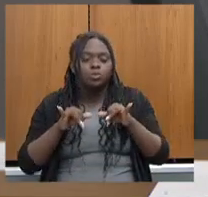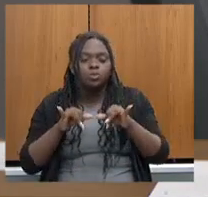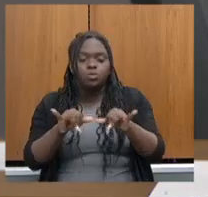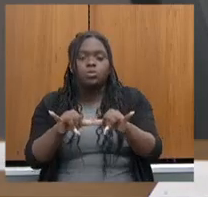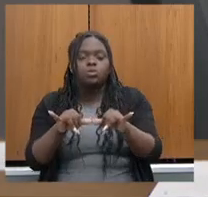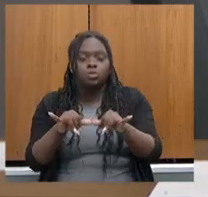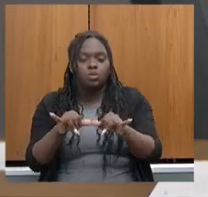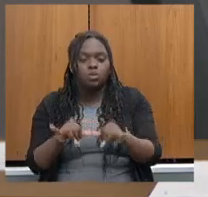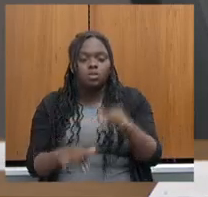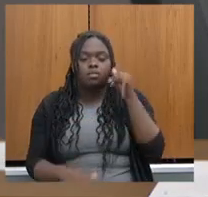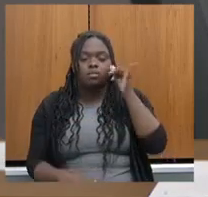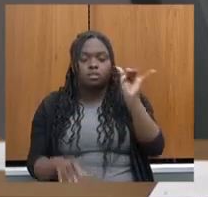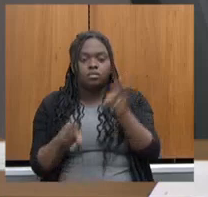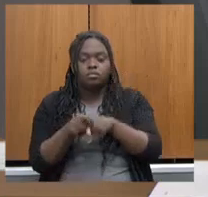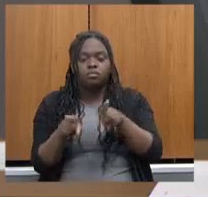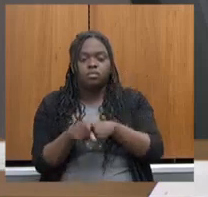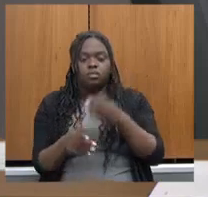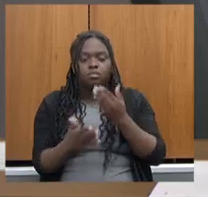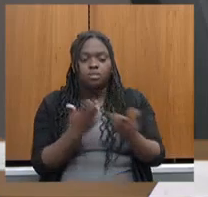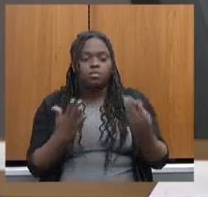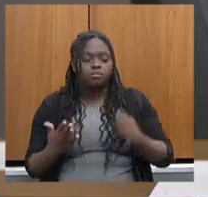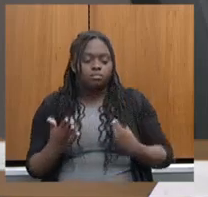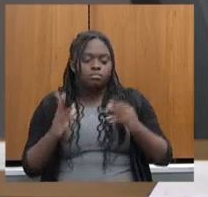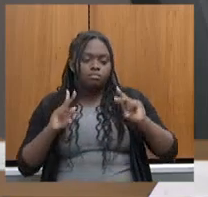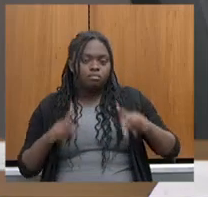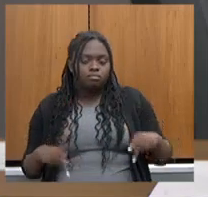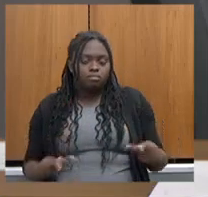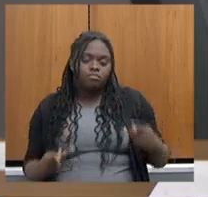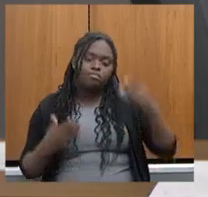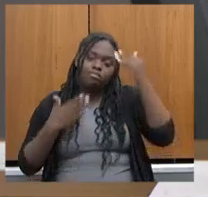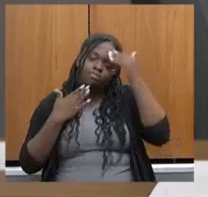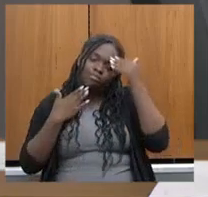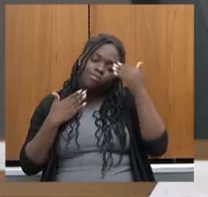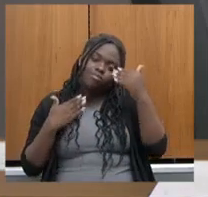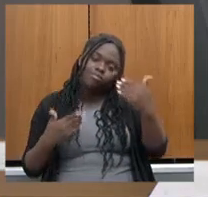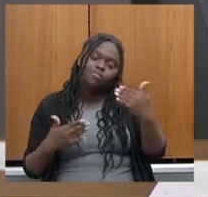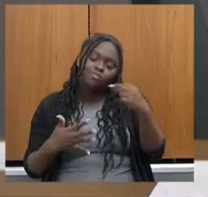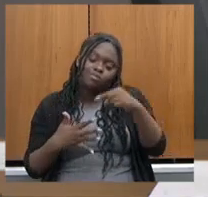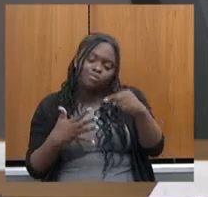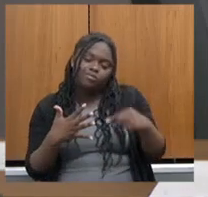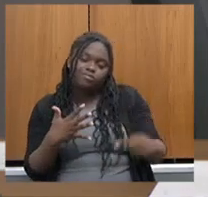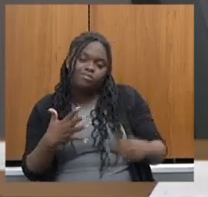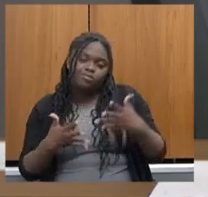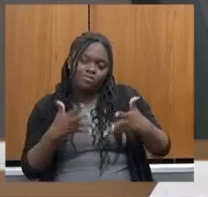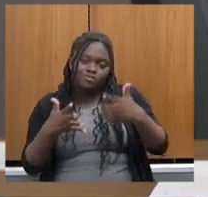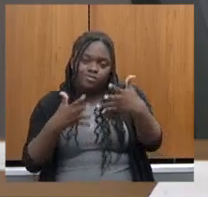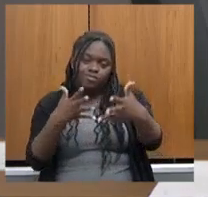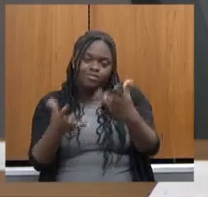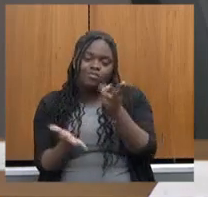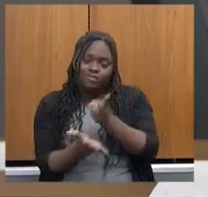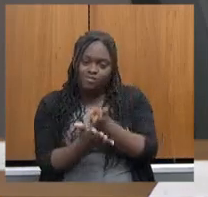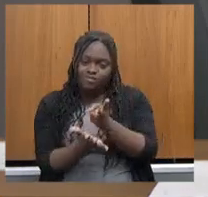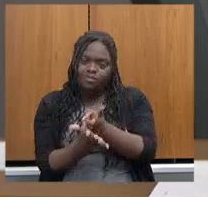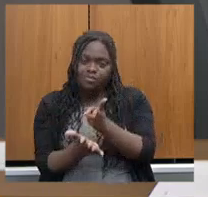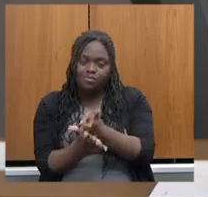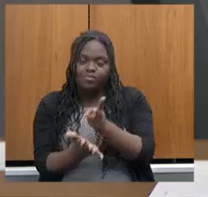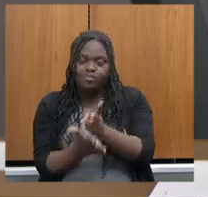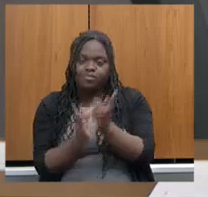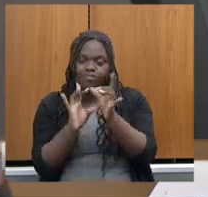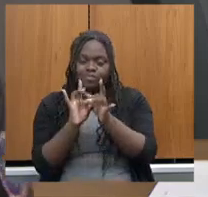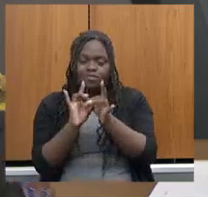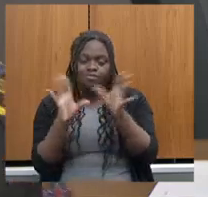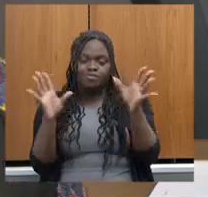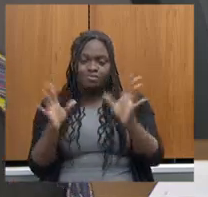evitando também perda de vidas humanas muito obrigado são essas considerações permaneço à